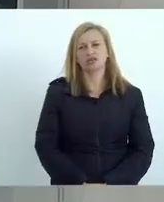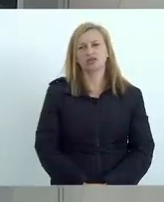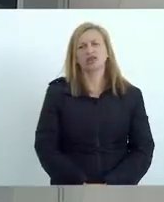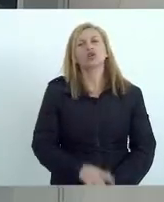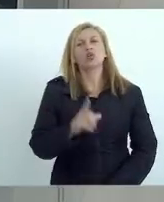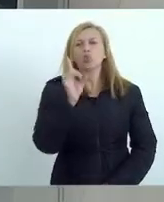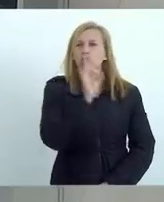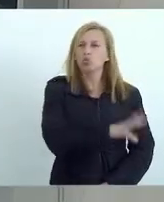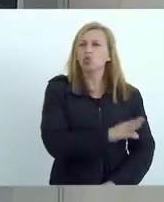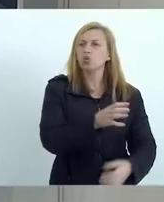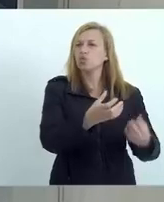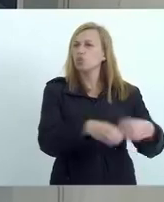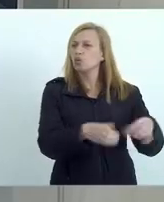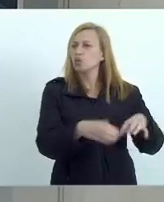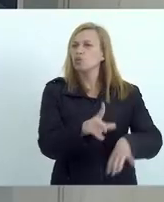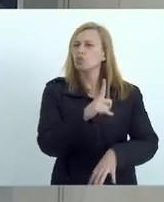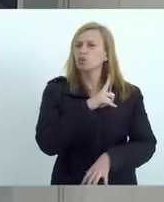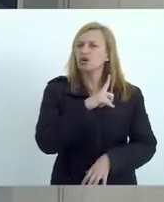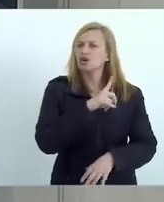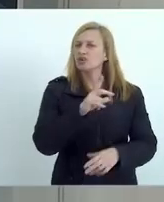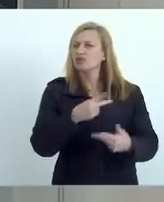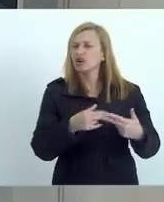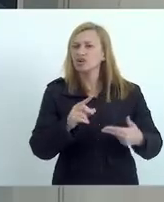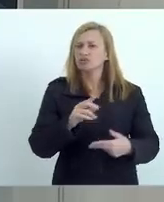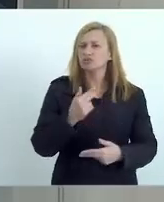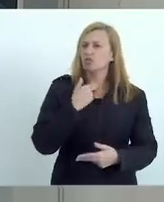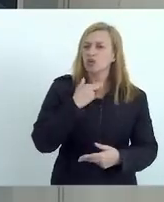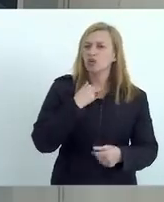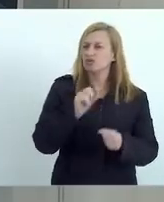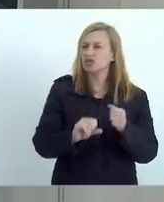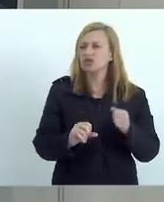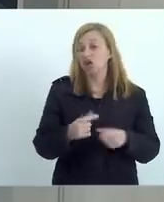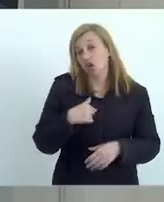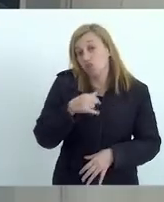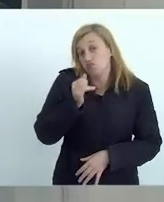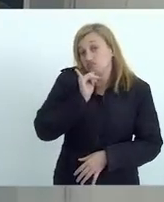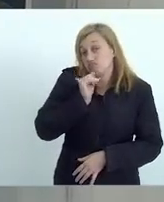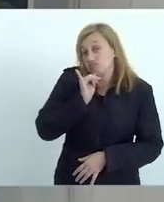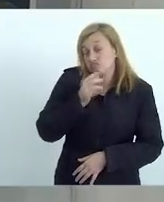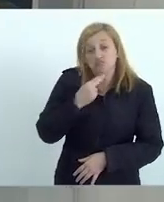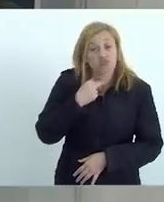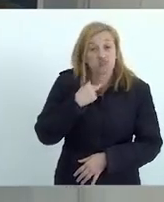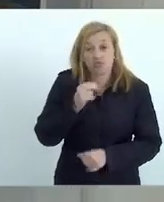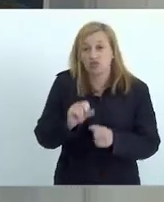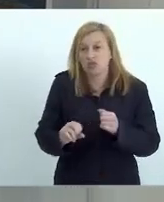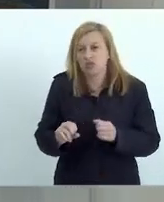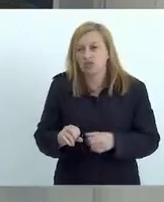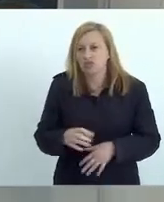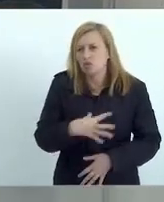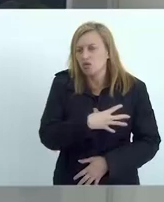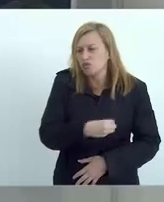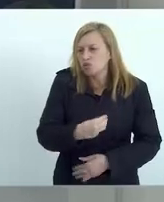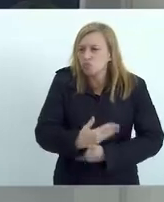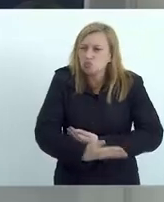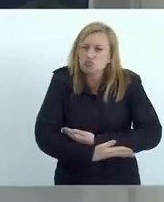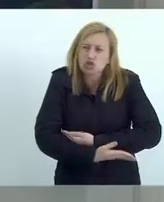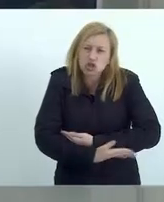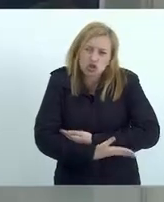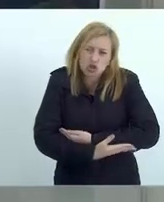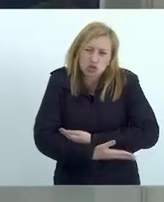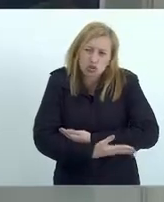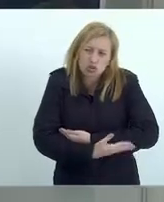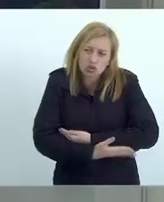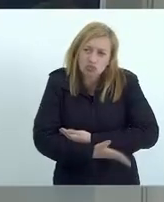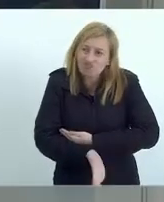o que tem o último concurso muito não puderam fazer eu sou exemplo que eu não pude fazer que eu meu filho a recém-nascido e tava